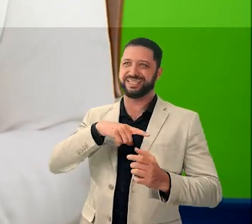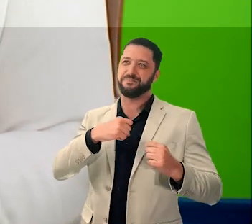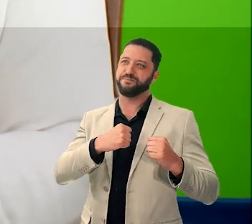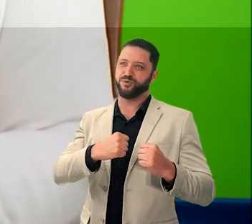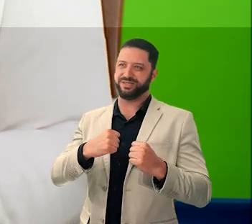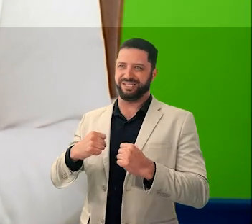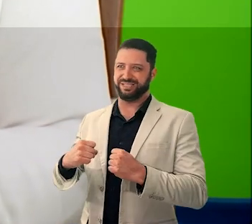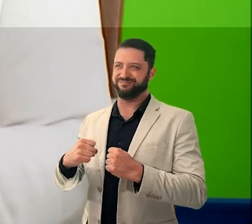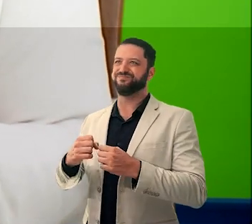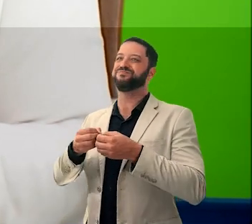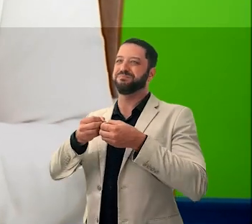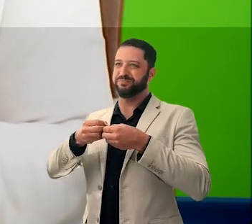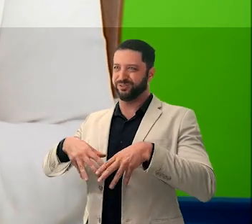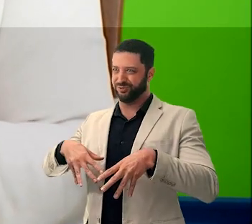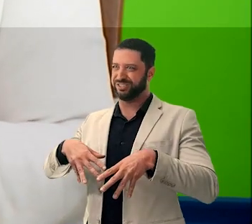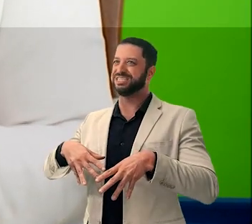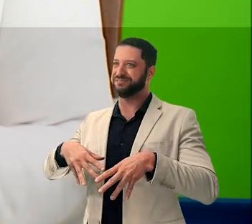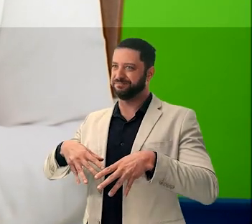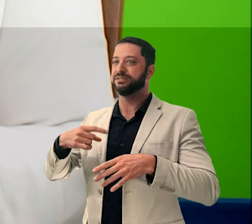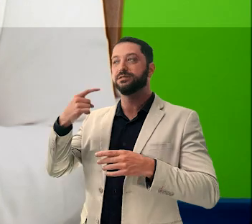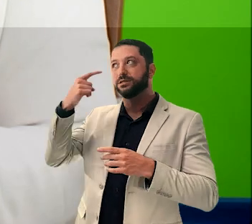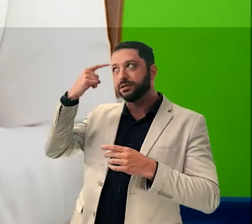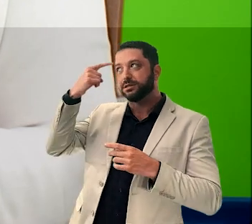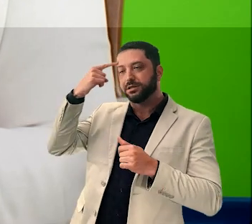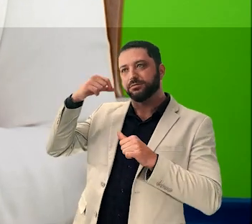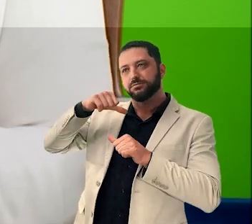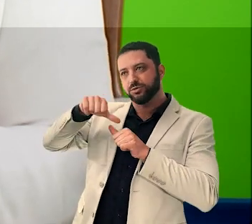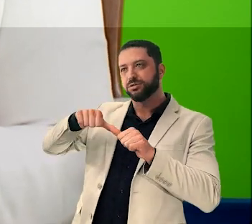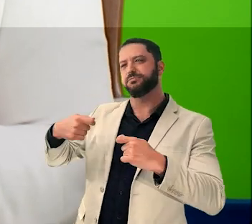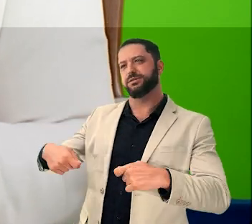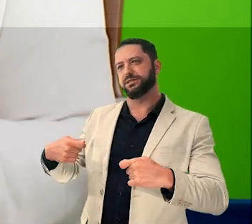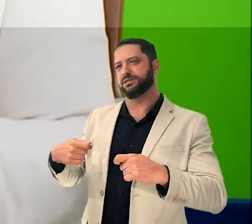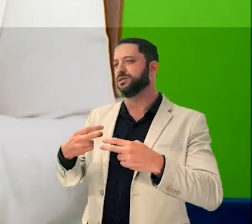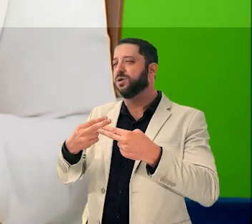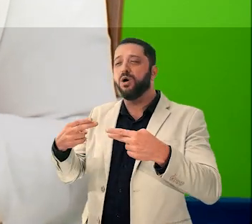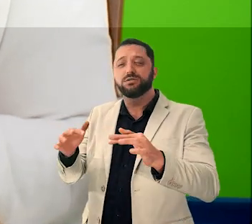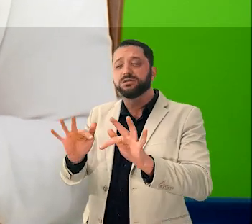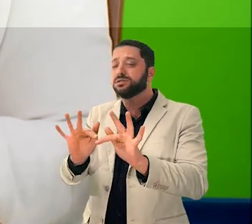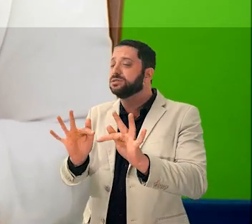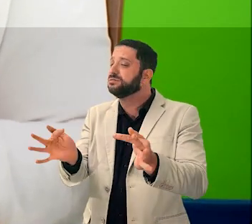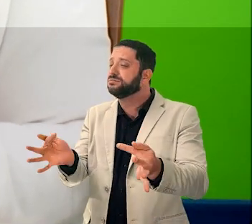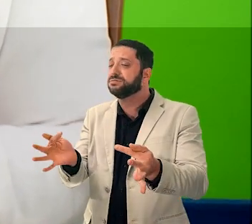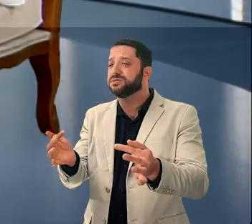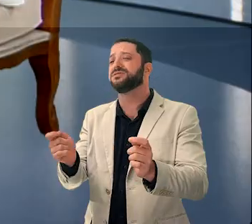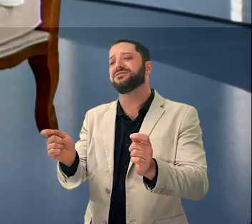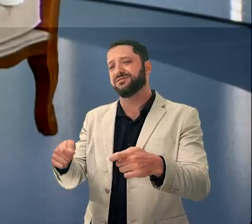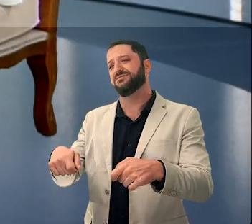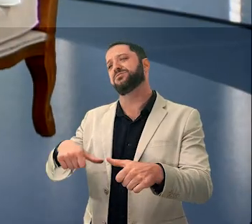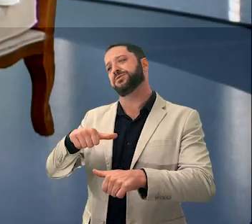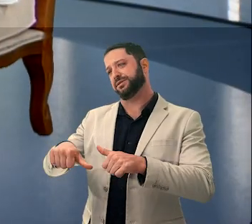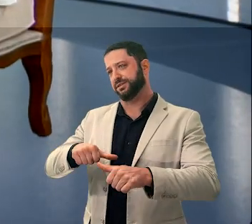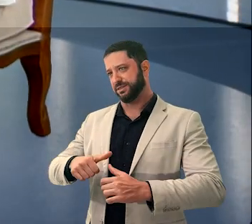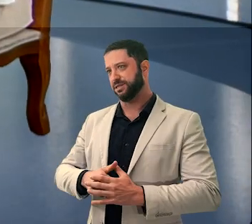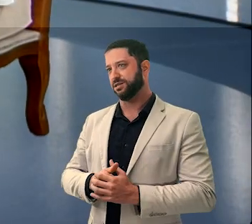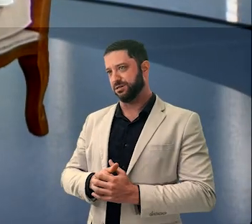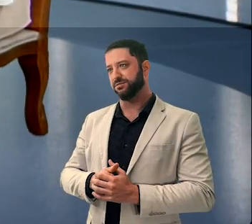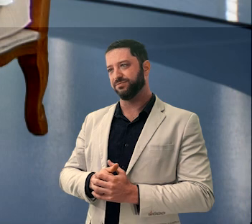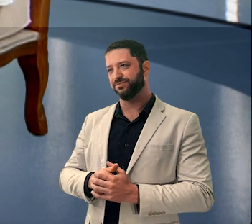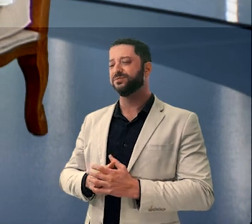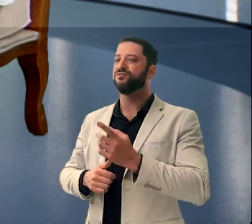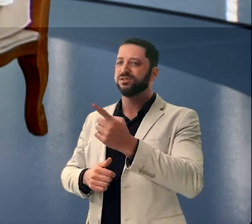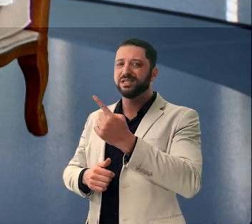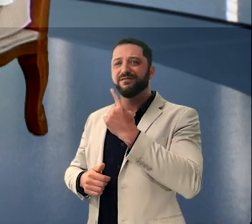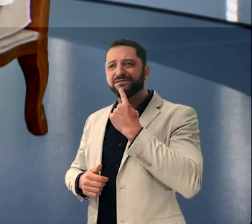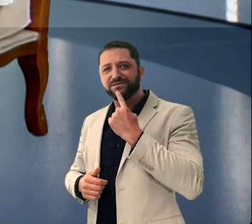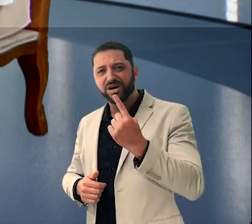tem poder, né? Então, é necessário mudar a mentalidade e é com coisas pequenas. Pequenas. Eu quero que